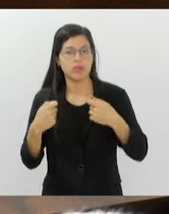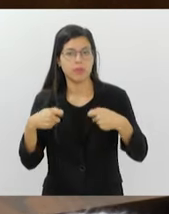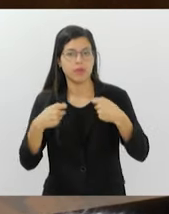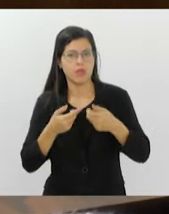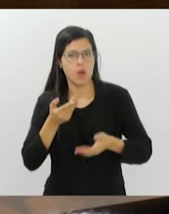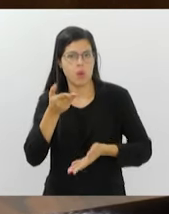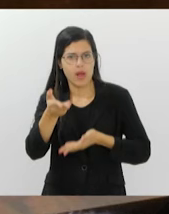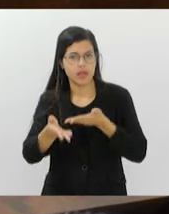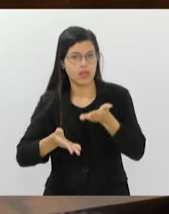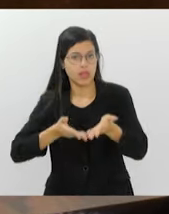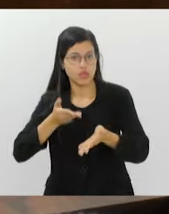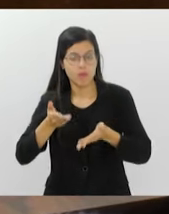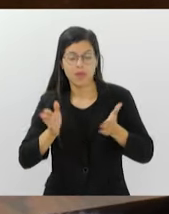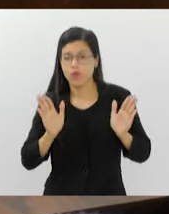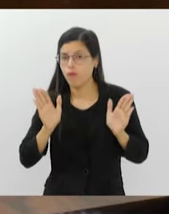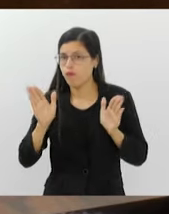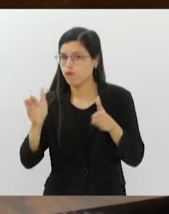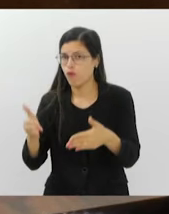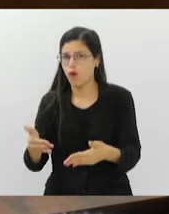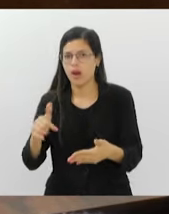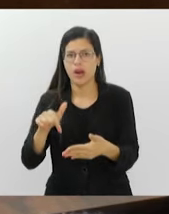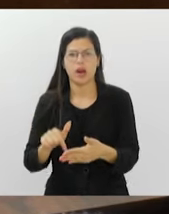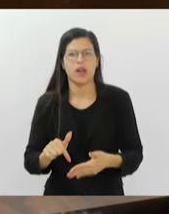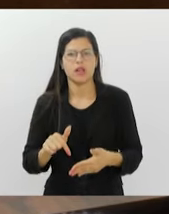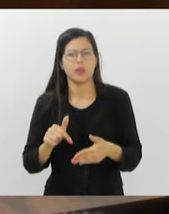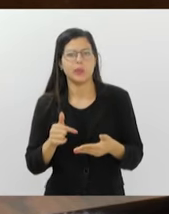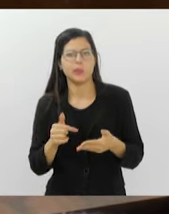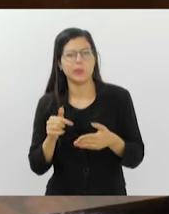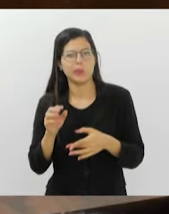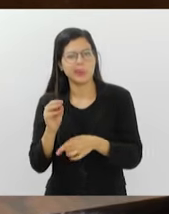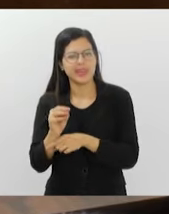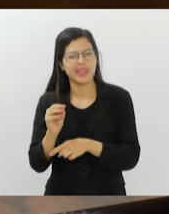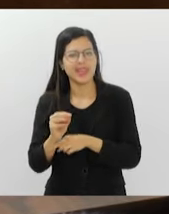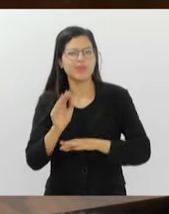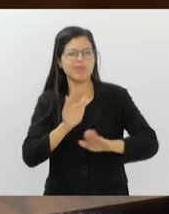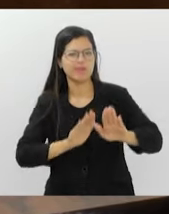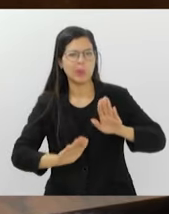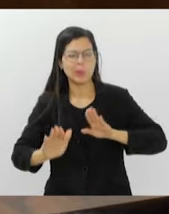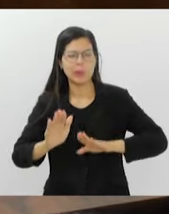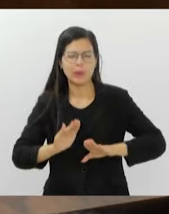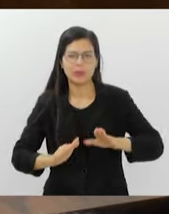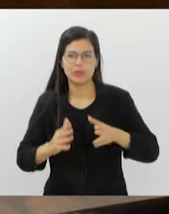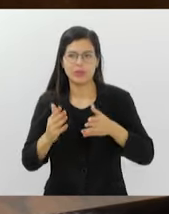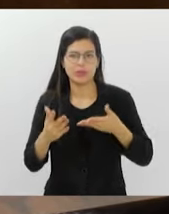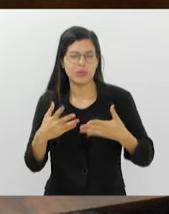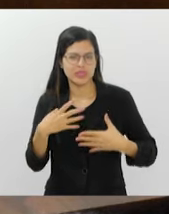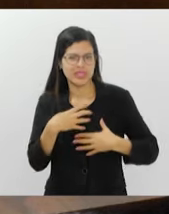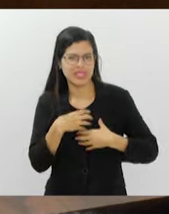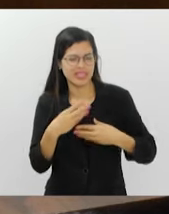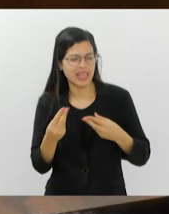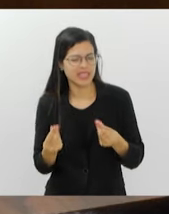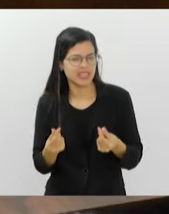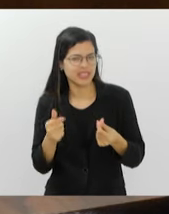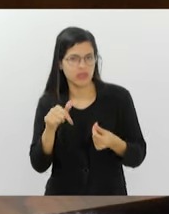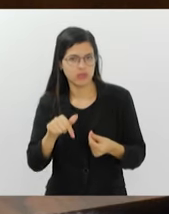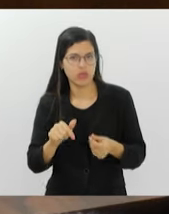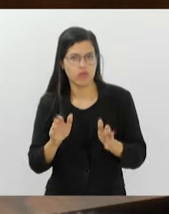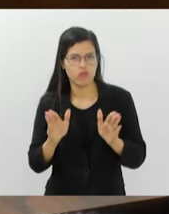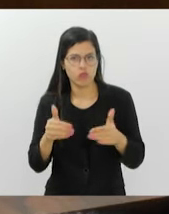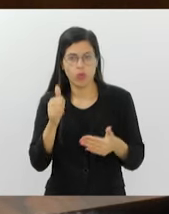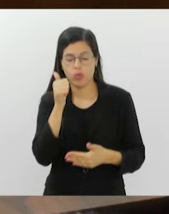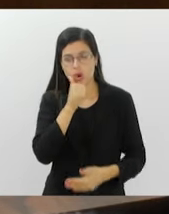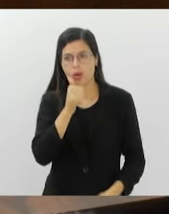atendimento específico cuidadoso né sensível a ser destinado mulheres